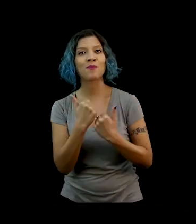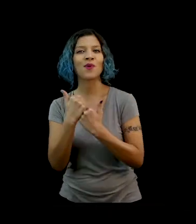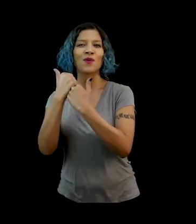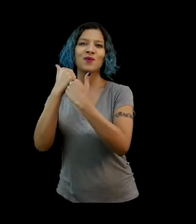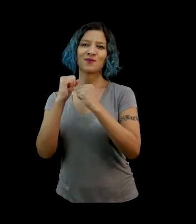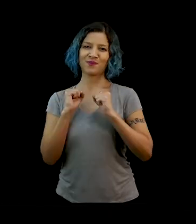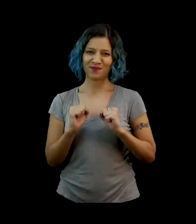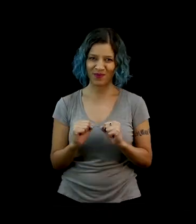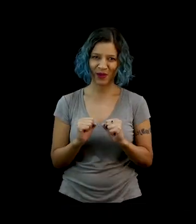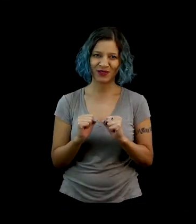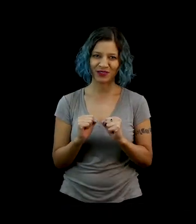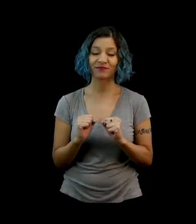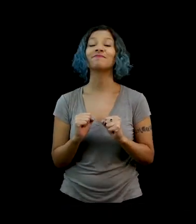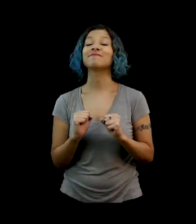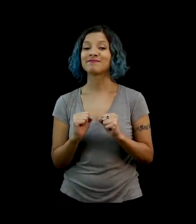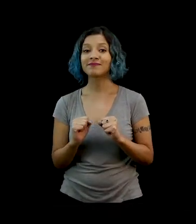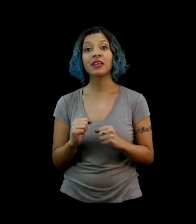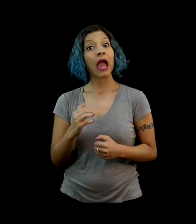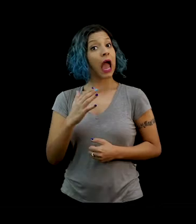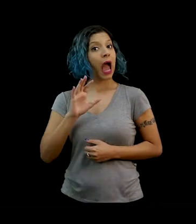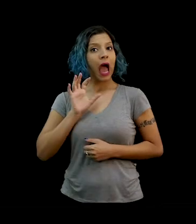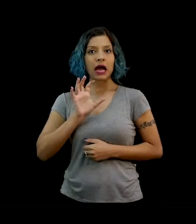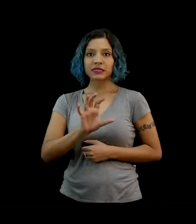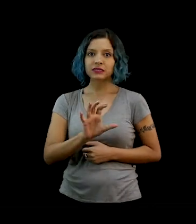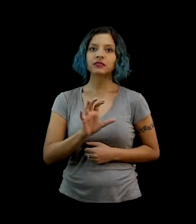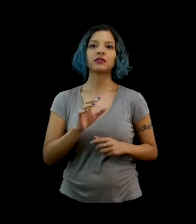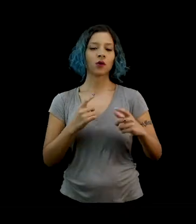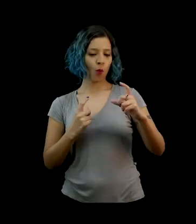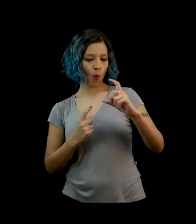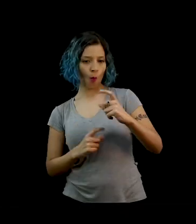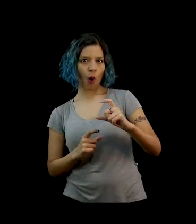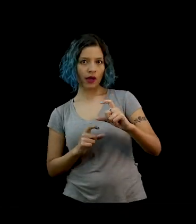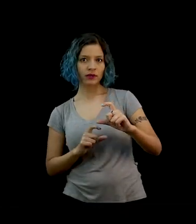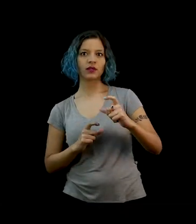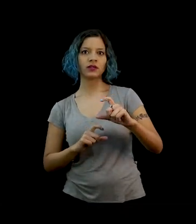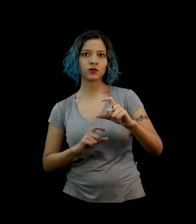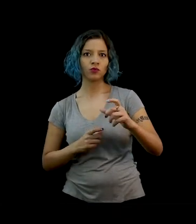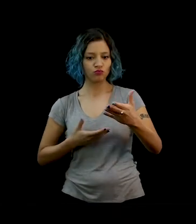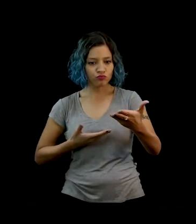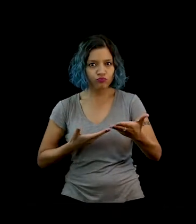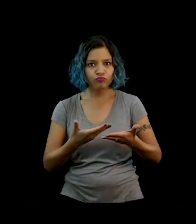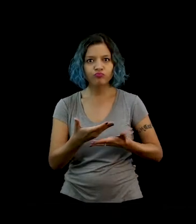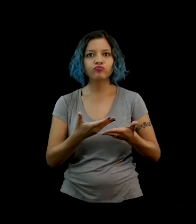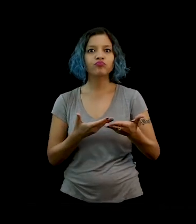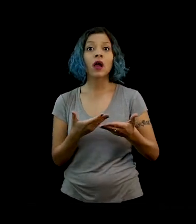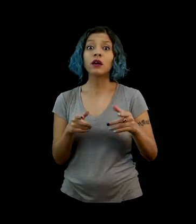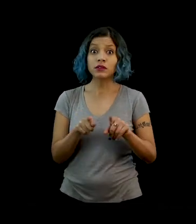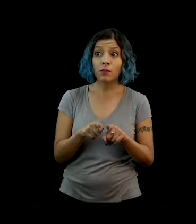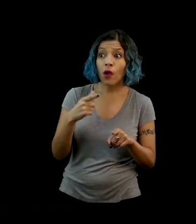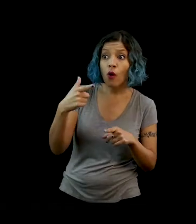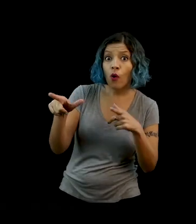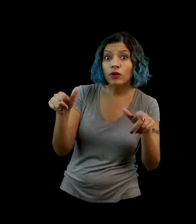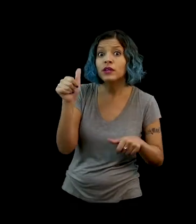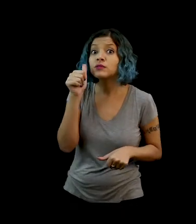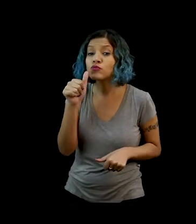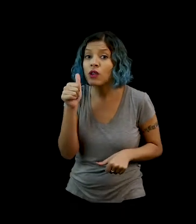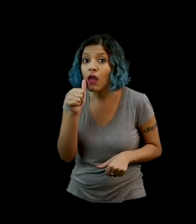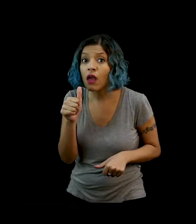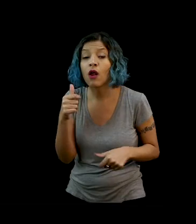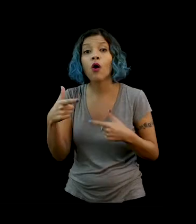com esses quadrinhos principalmente efeitos por outras mulheres por outras pessoas LGBT se senso de